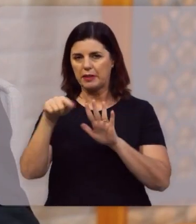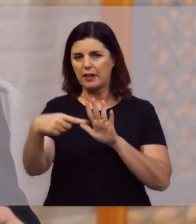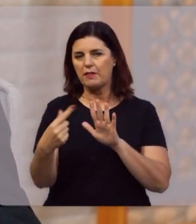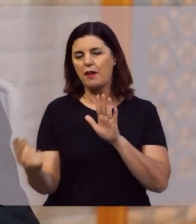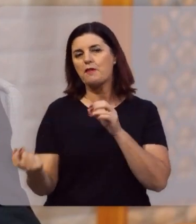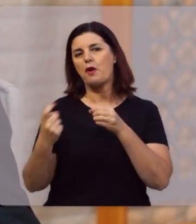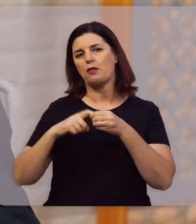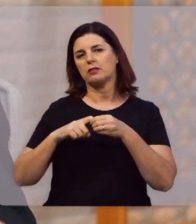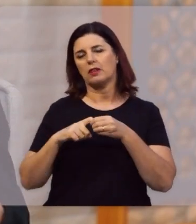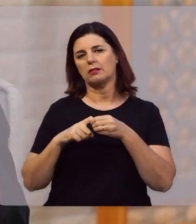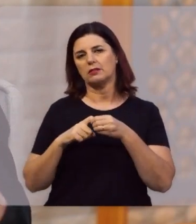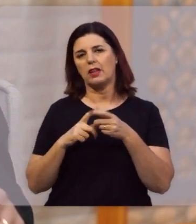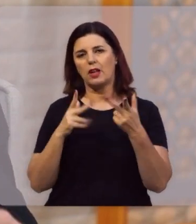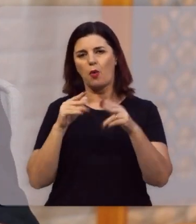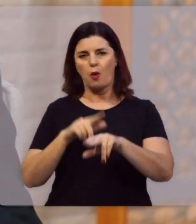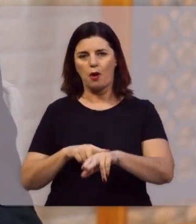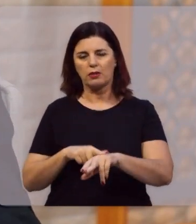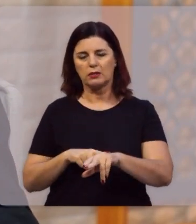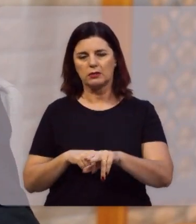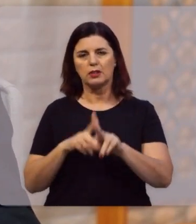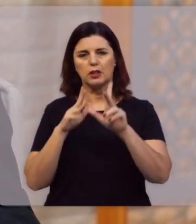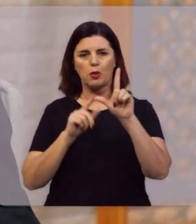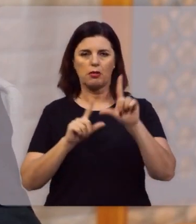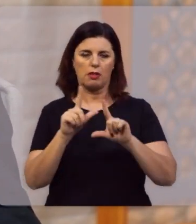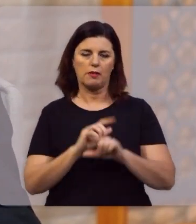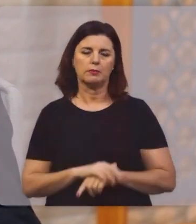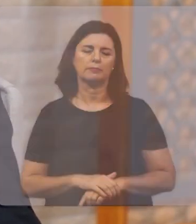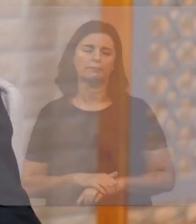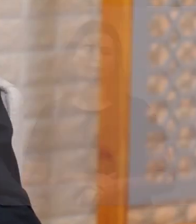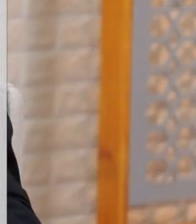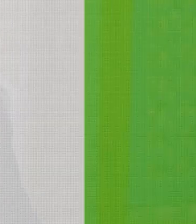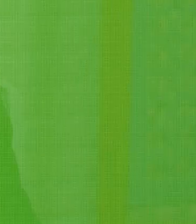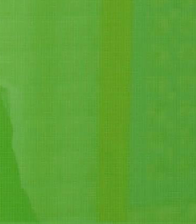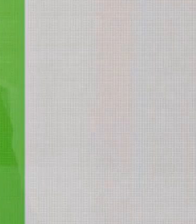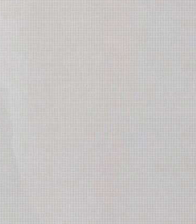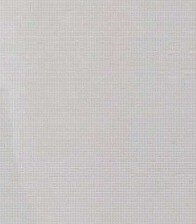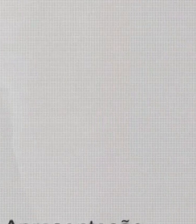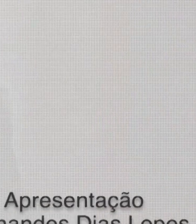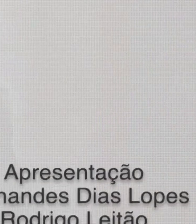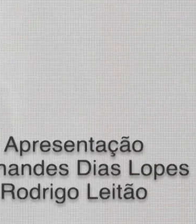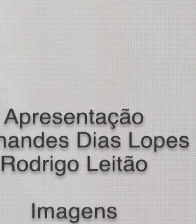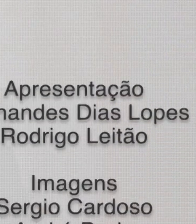que vem estaremos de volta neste mesmo horário e neste mesmo canal